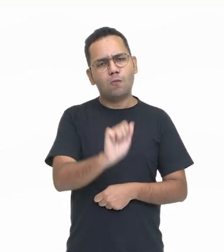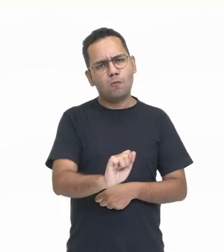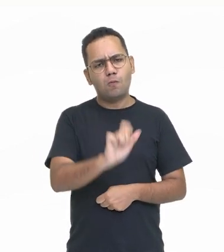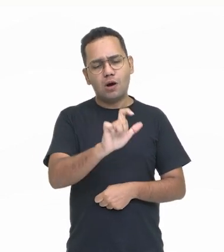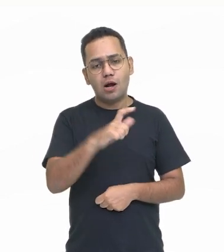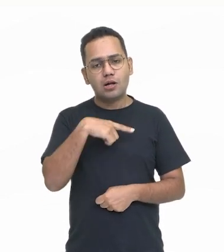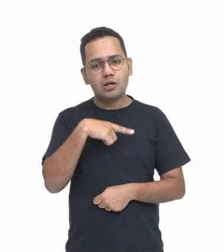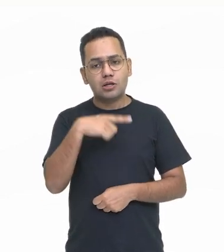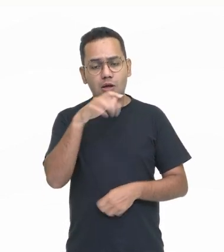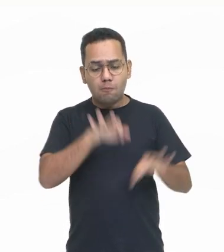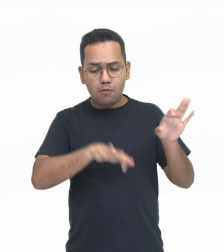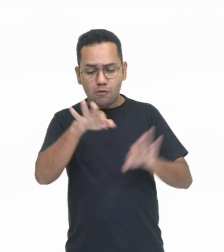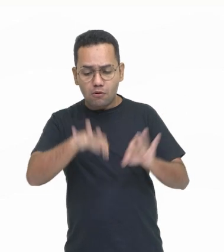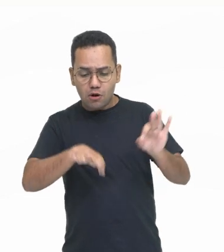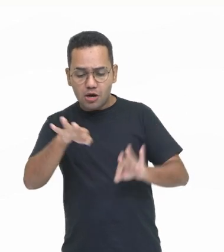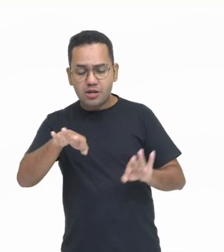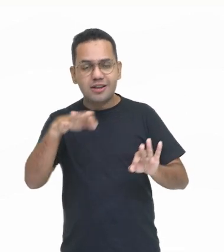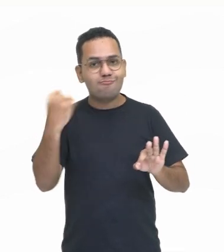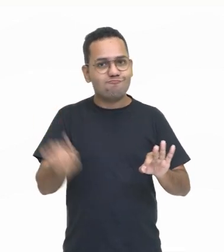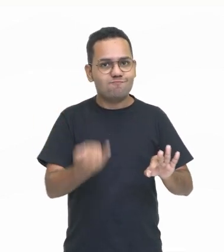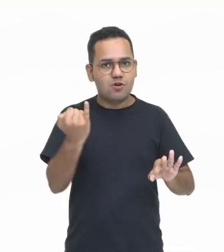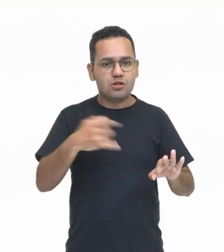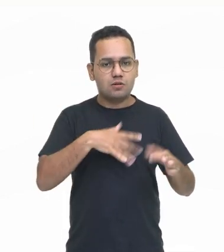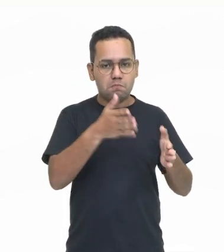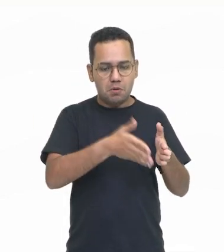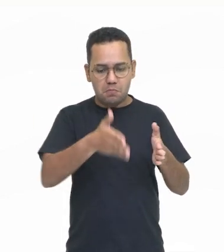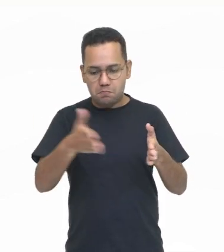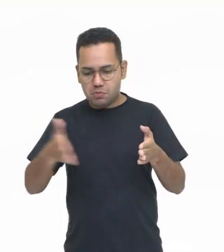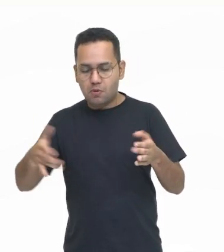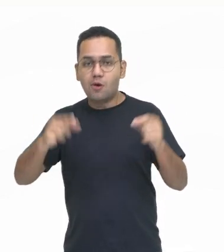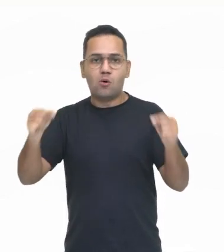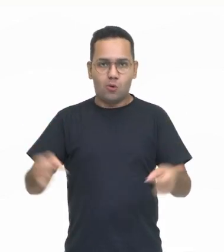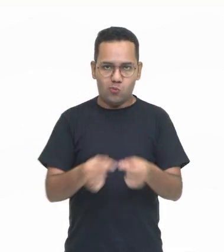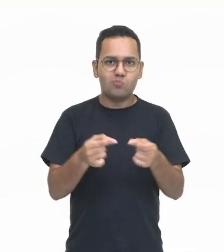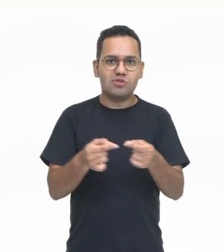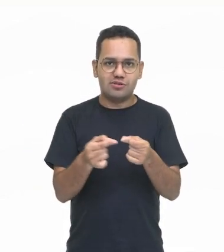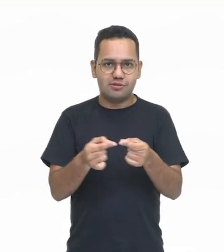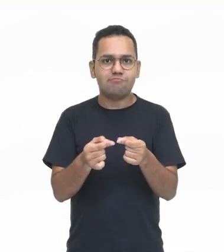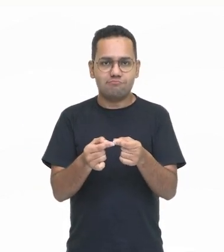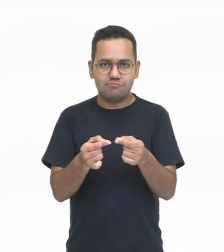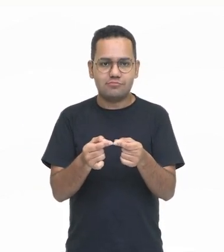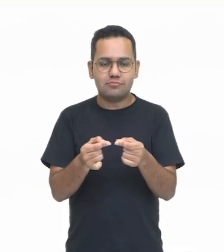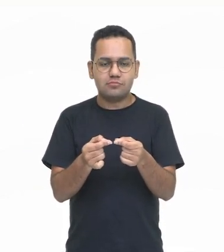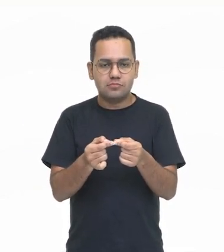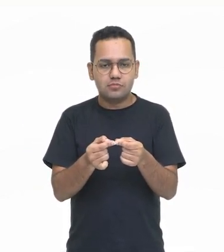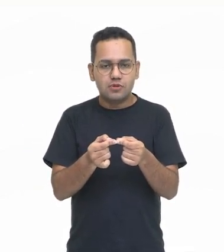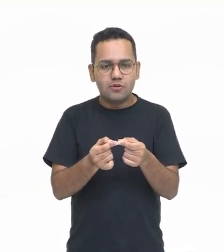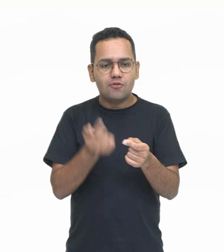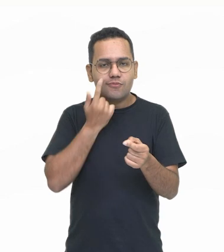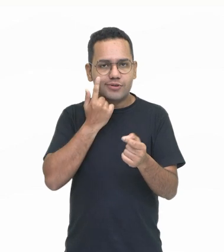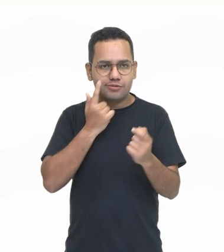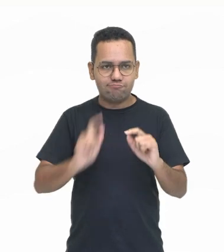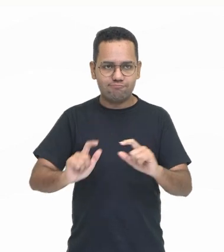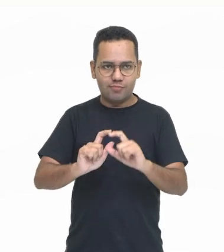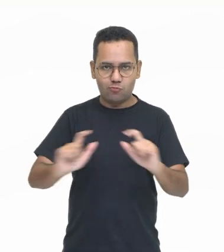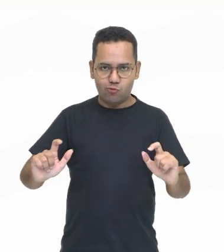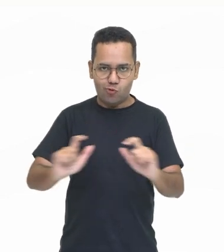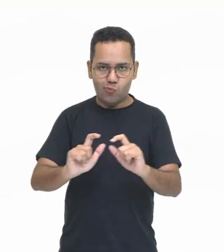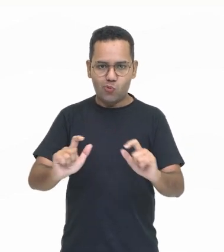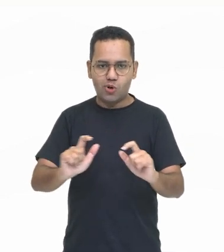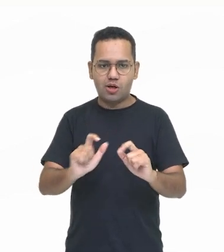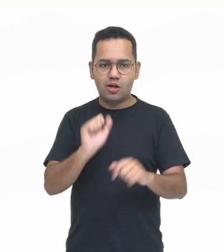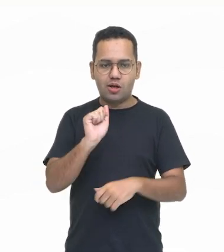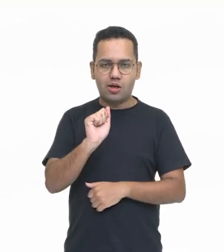dos elementos é importante naquela situação, problema, nós estamos diante de um arranjo. Para resolver esse tipo de situação, nós utilizamos a